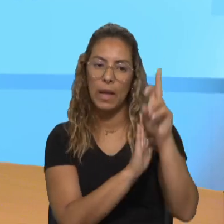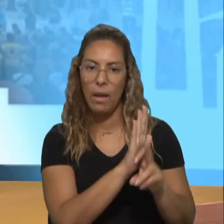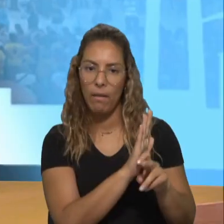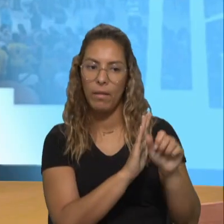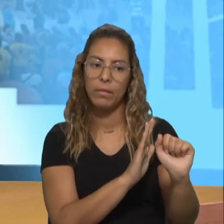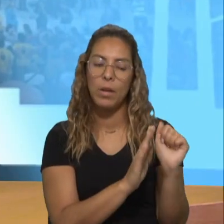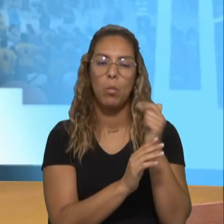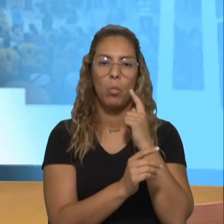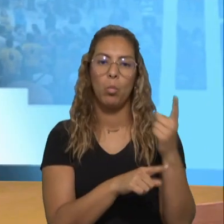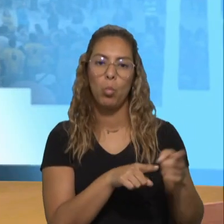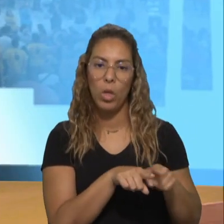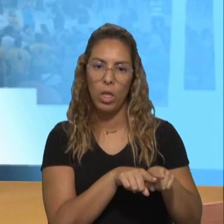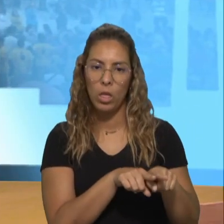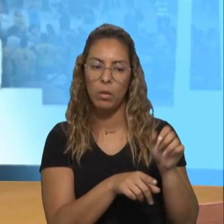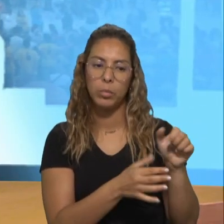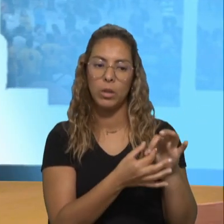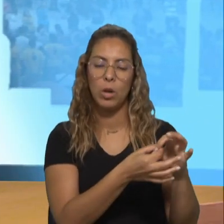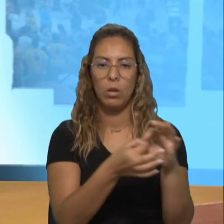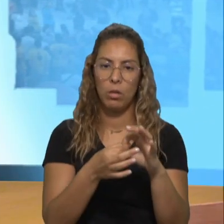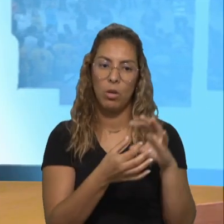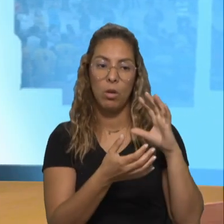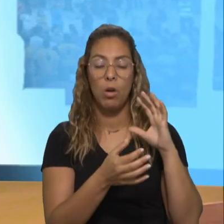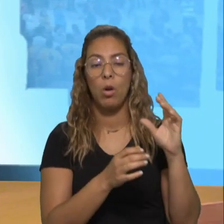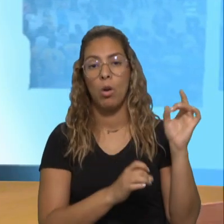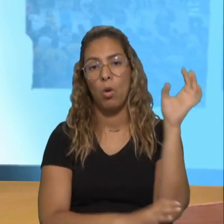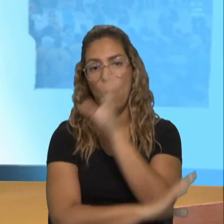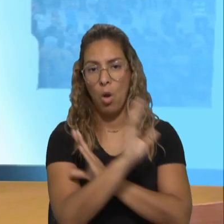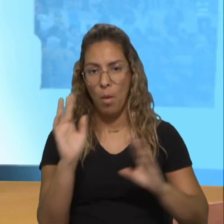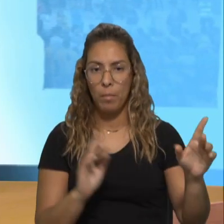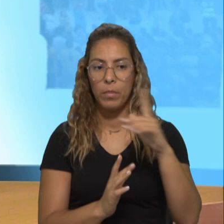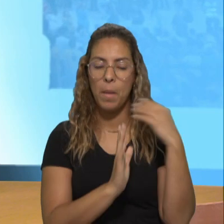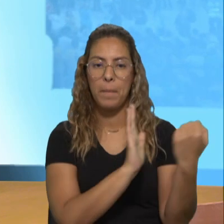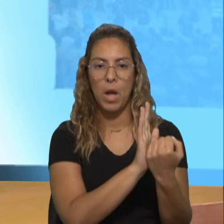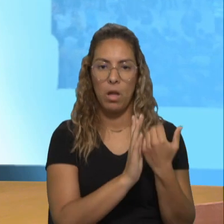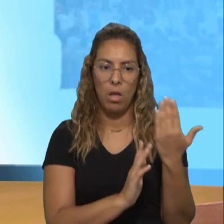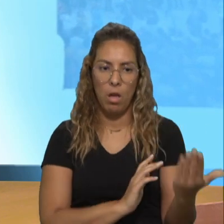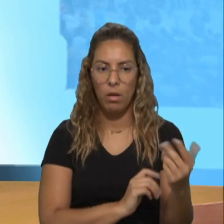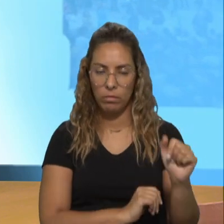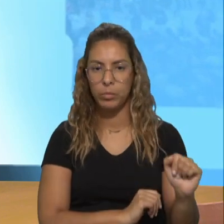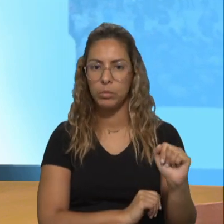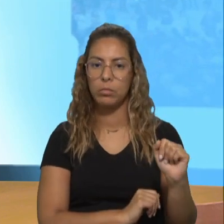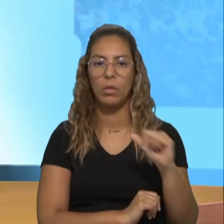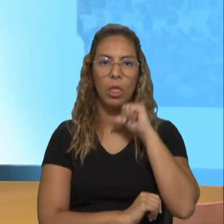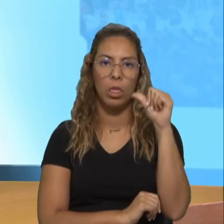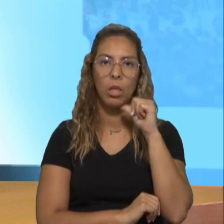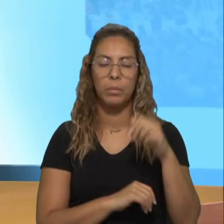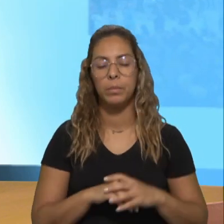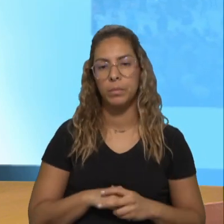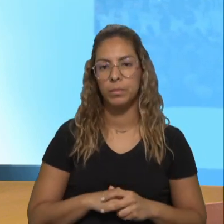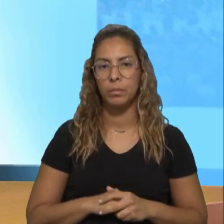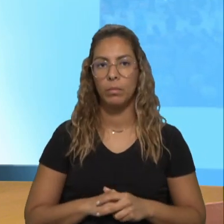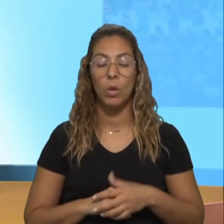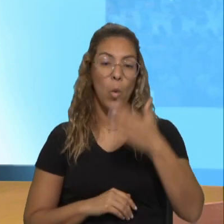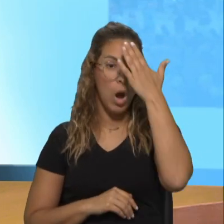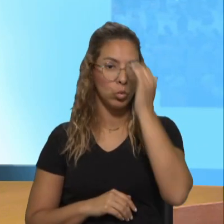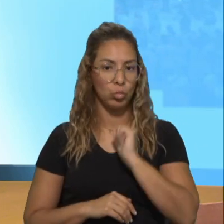de políticas a nível da Europa, que inevitavelmente marca aquilo que é o dia-a-dia do cidadão mais comum? Eu acho que,